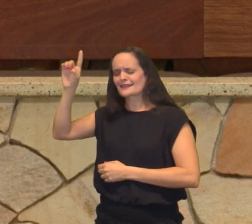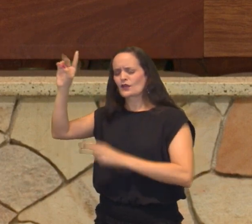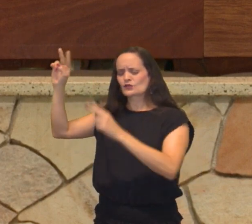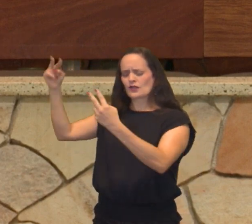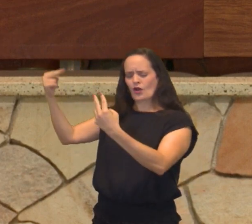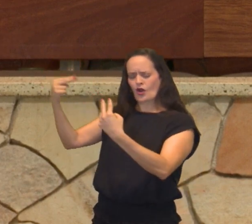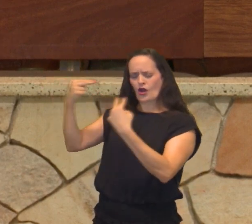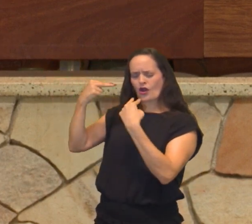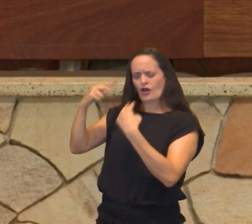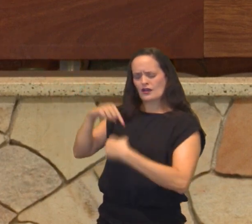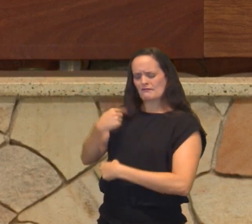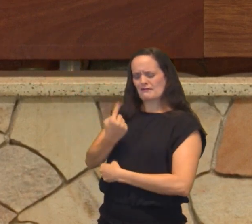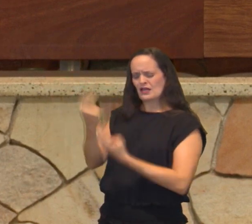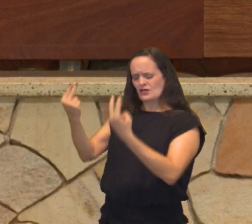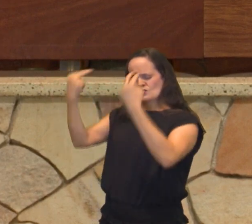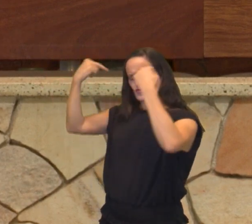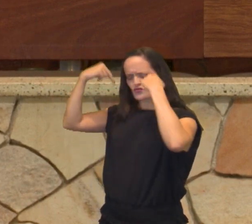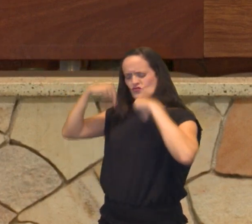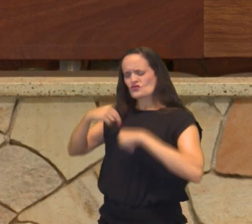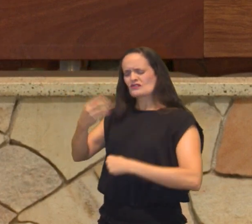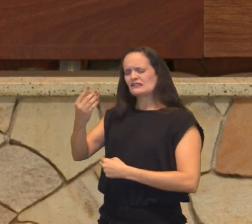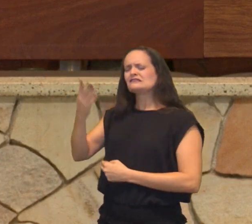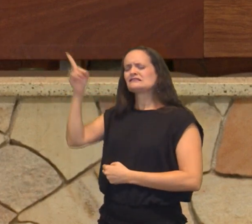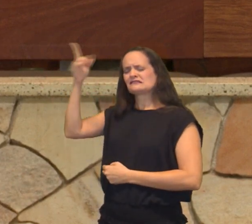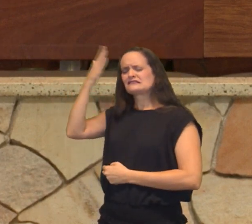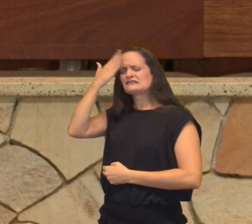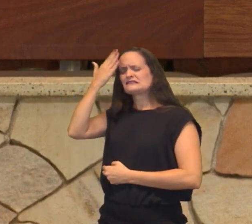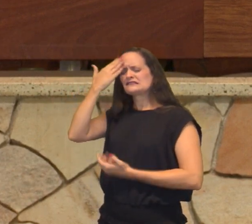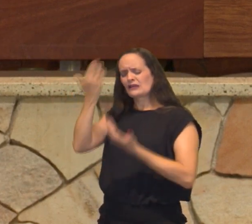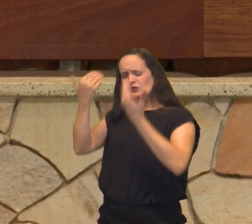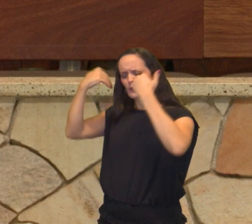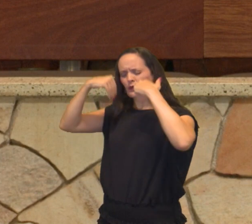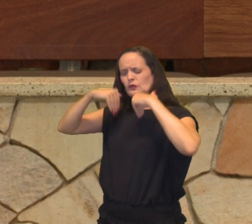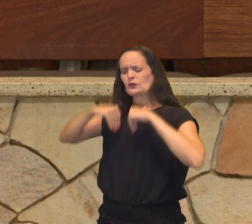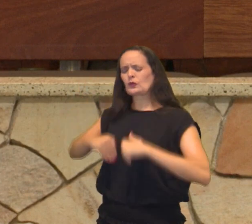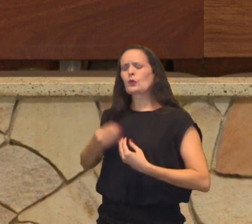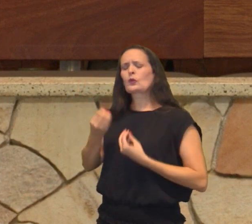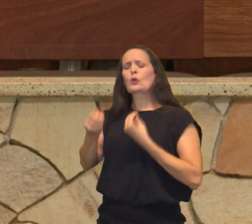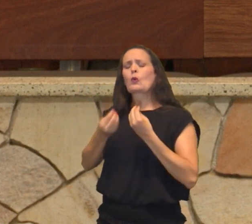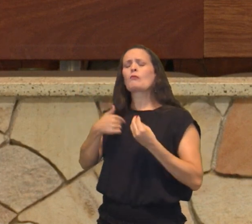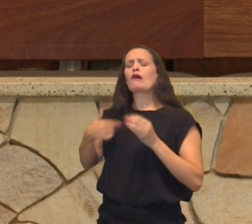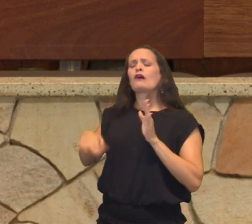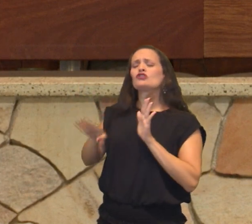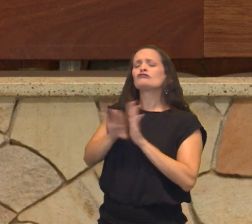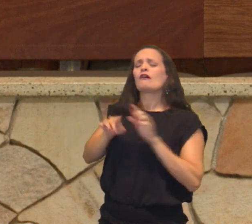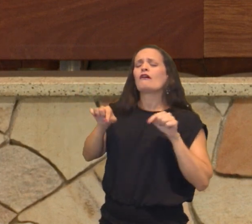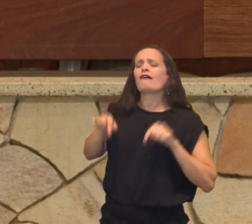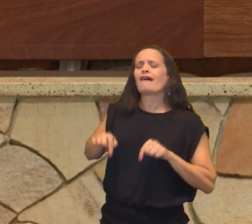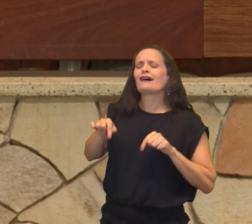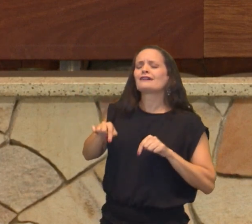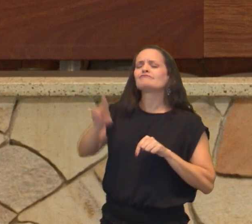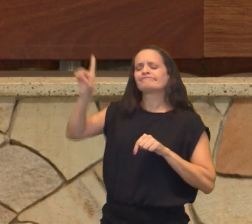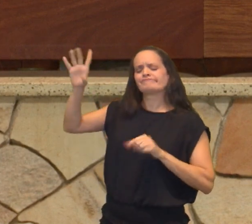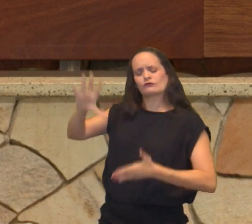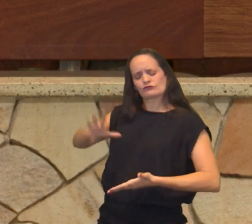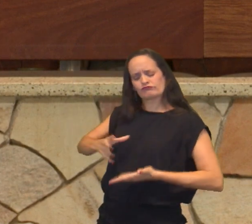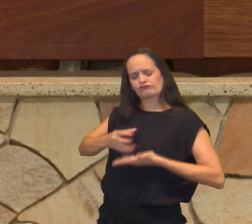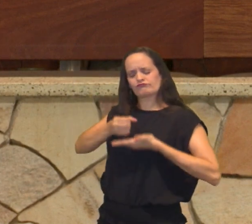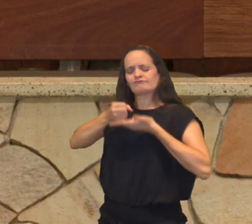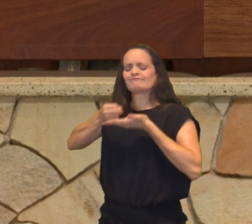para nós, para dentro de nós, e independente de como estejamos, o Senhor nos acolhe em